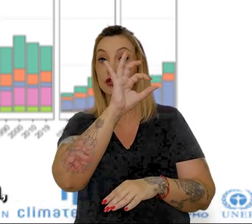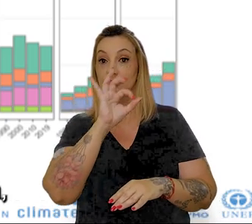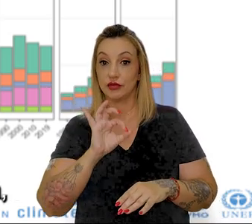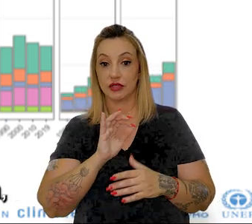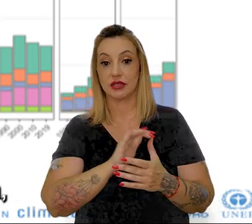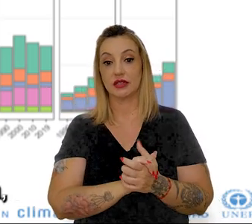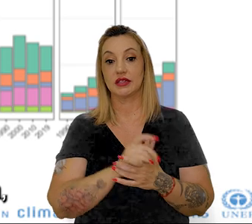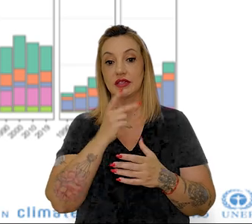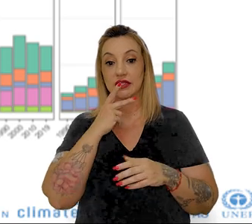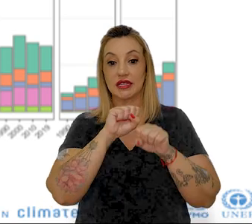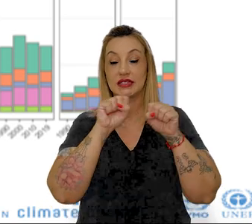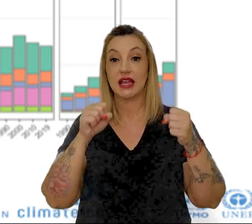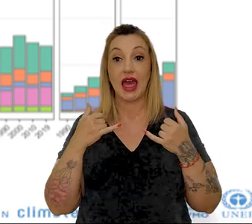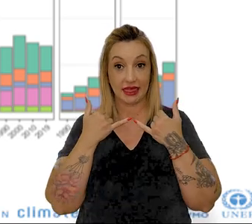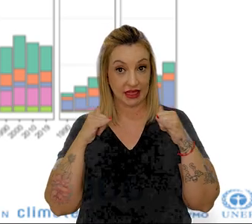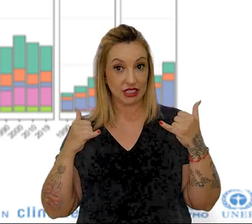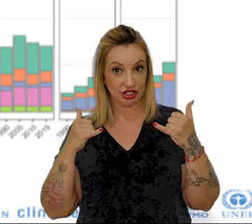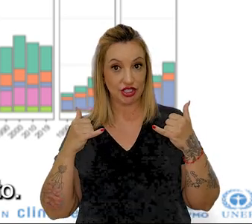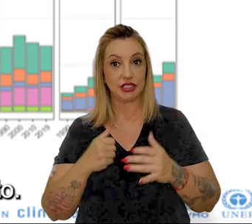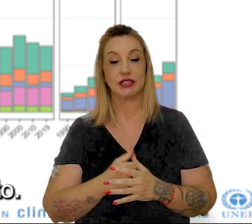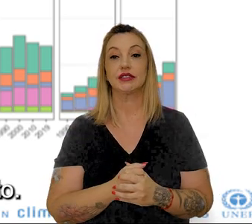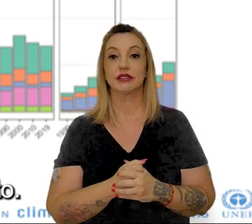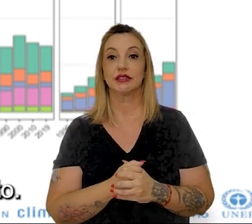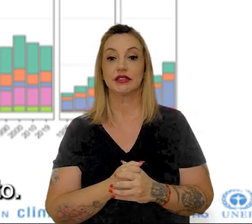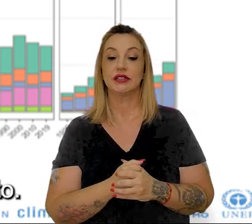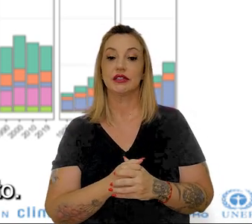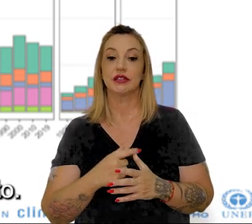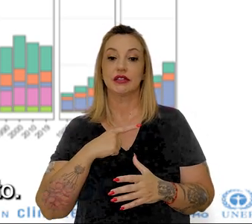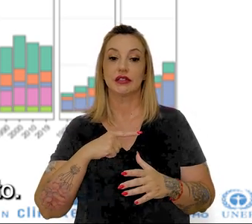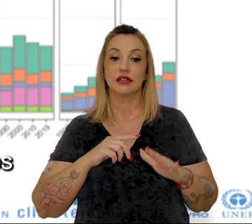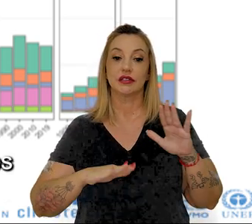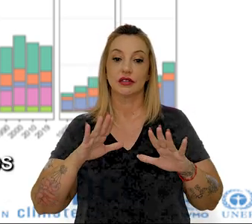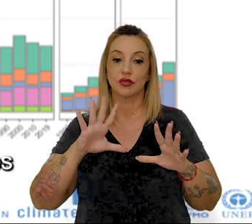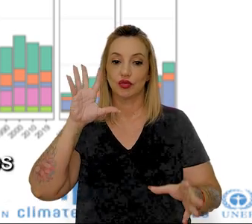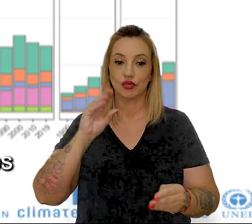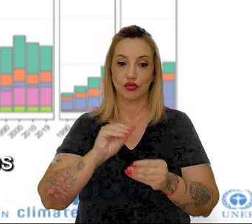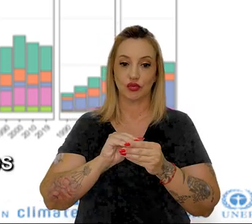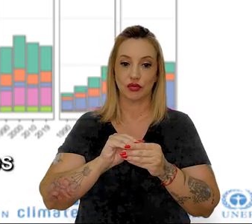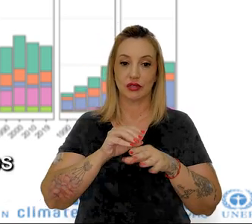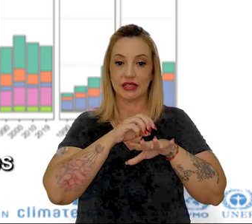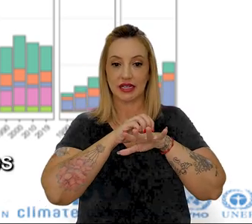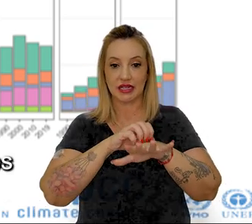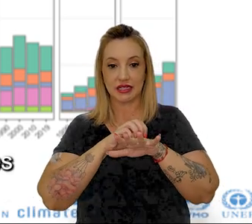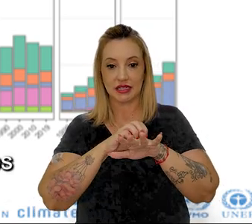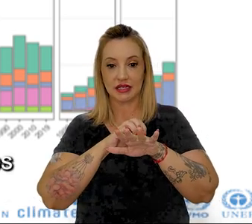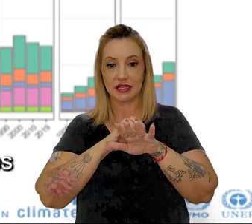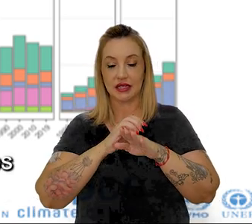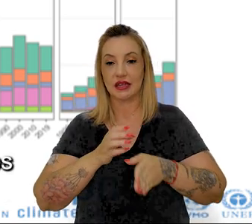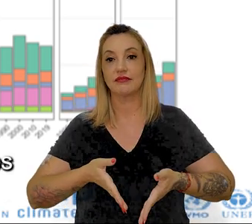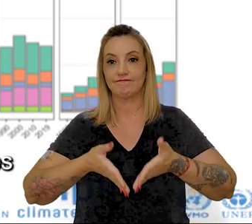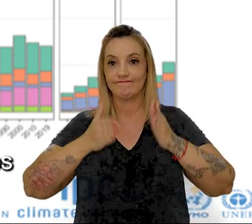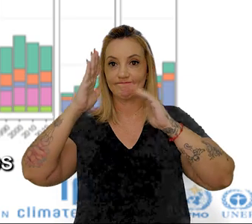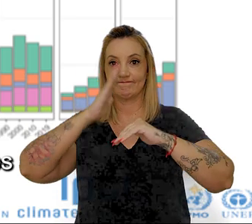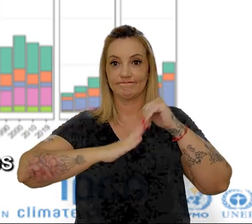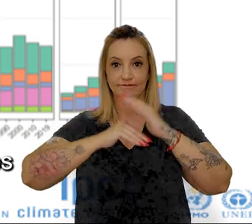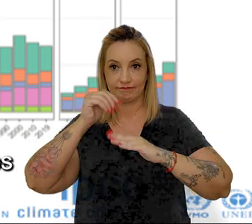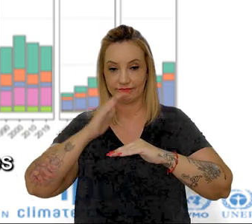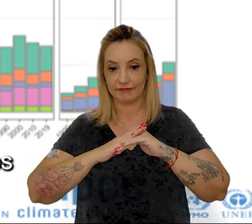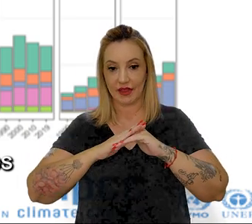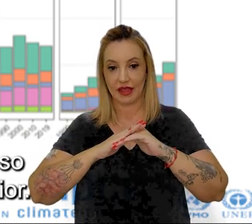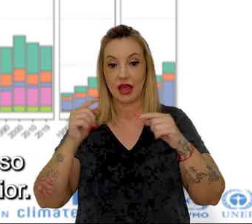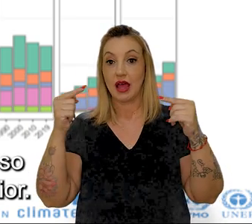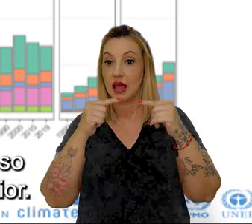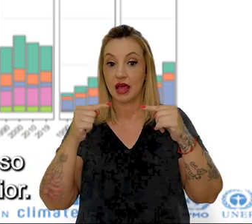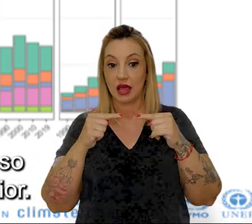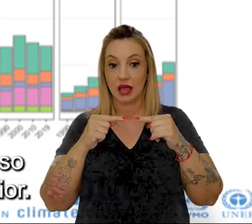falar de sistemas de energia eh a gente normalmente põe tudo junto transporte a parte de edificações tá mais